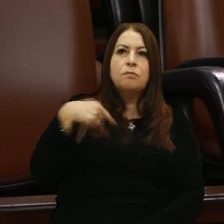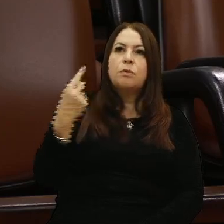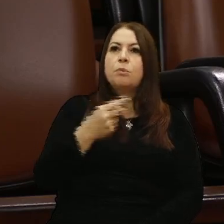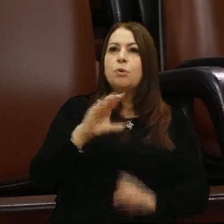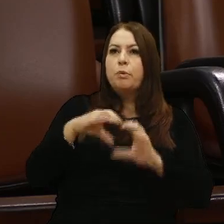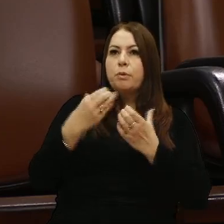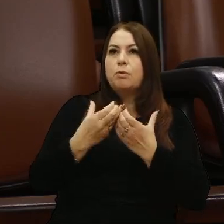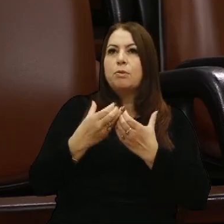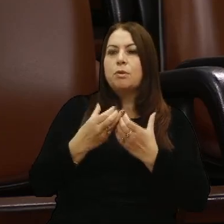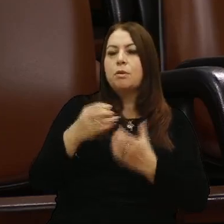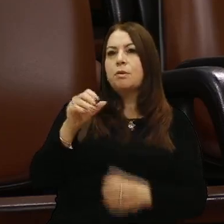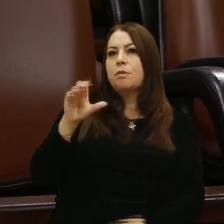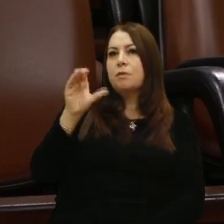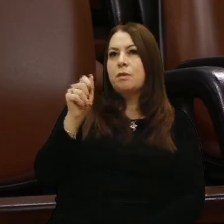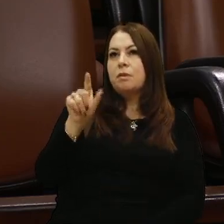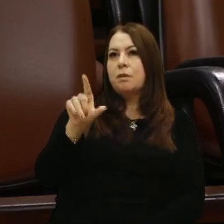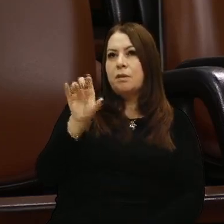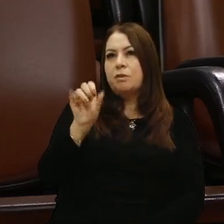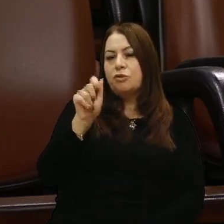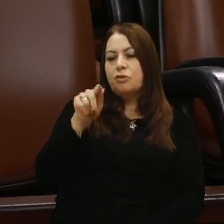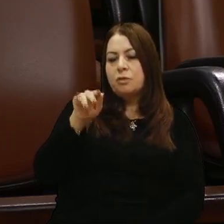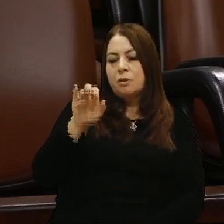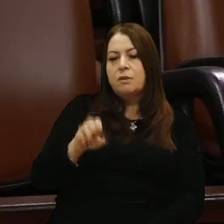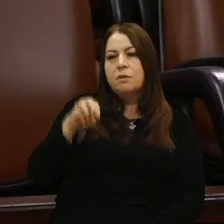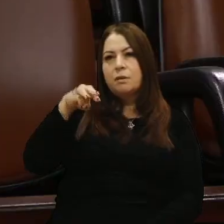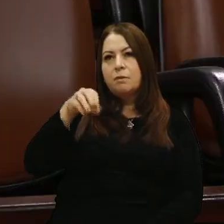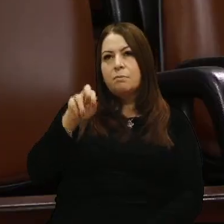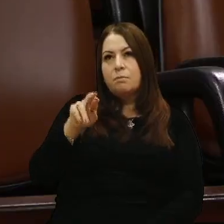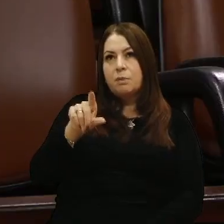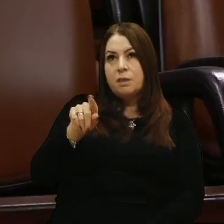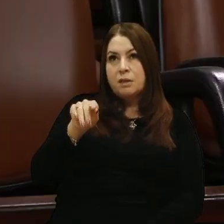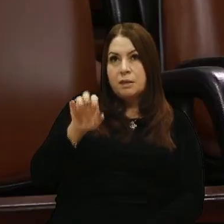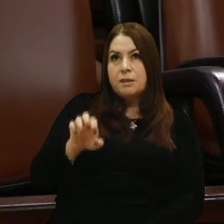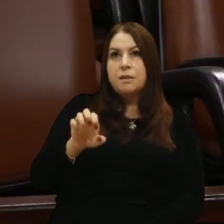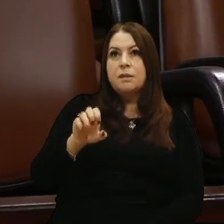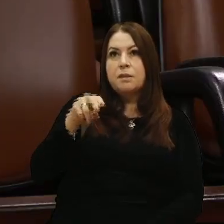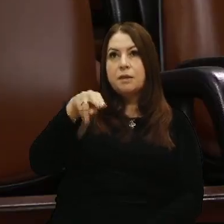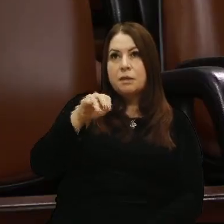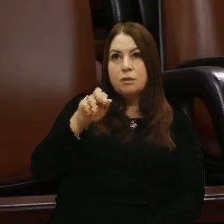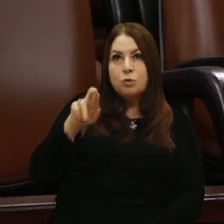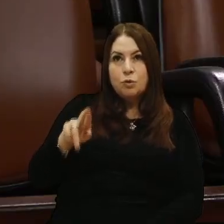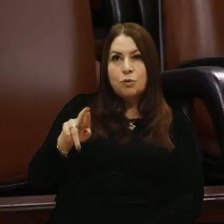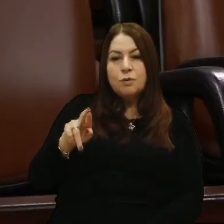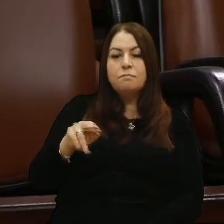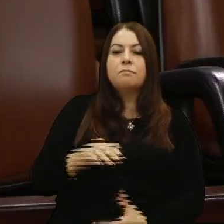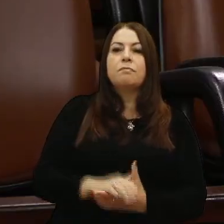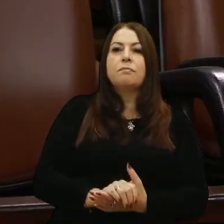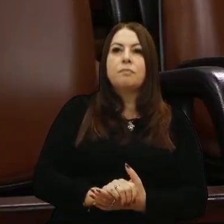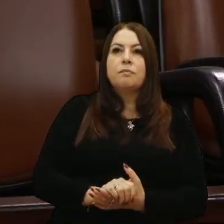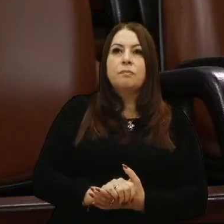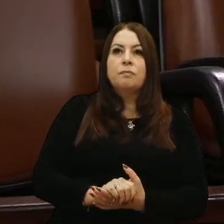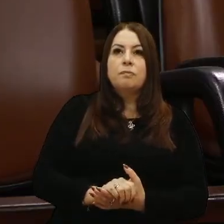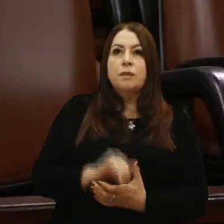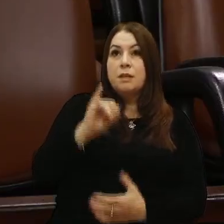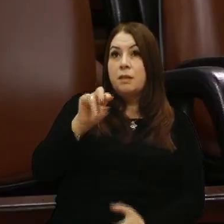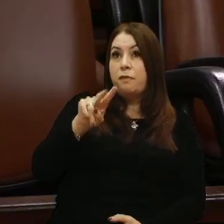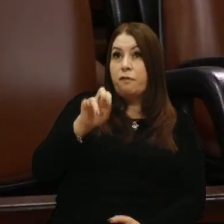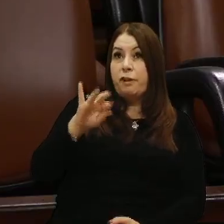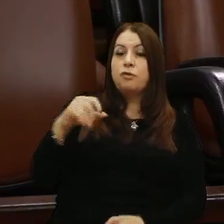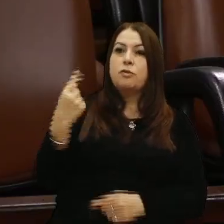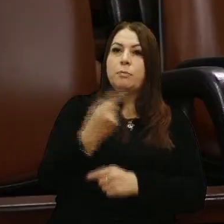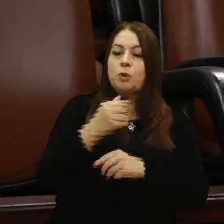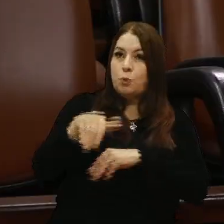comunidade: Alexandre Ribeiro, Marlise Perini, Nestor Boschetti e Ivete Boschetti. Para a